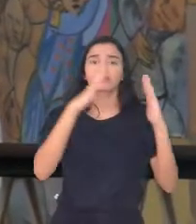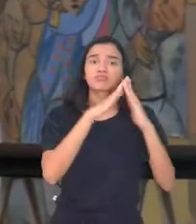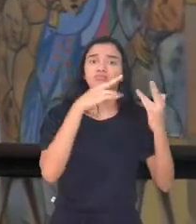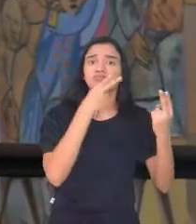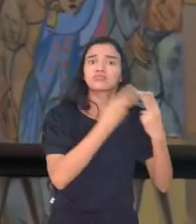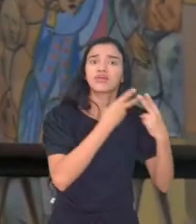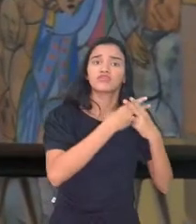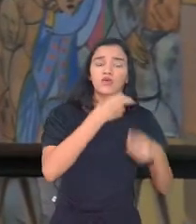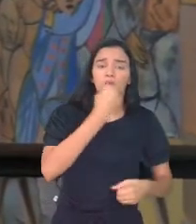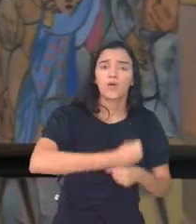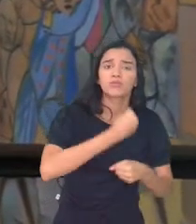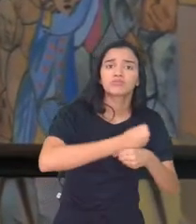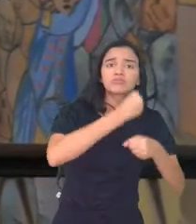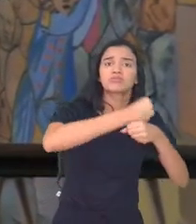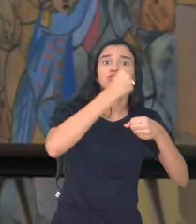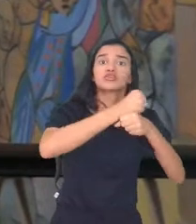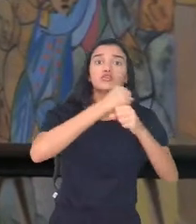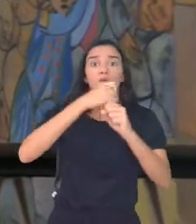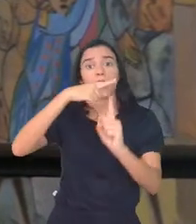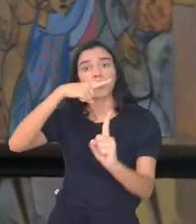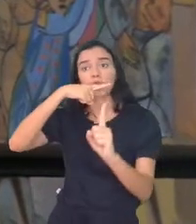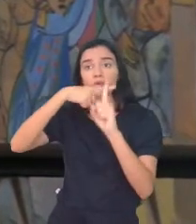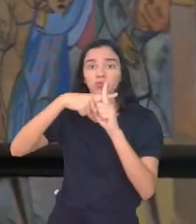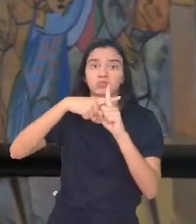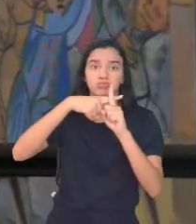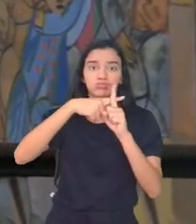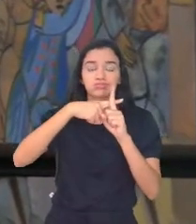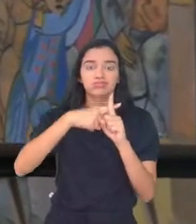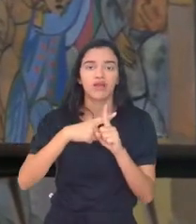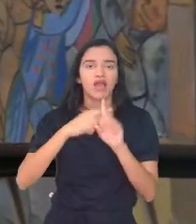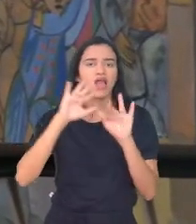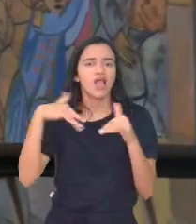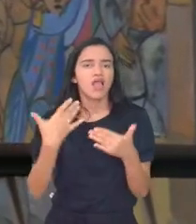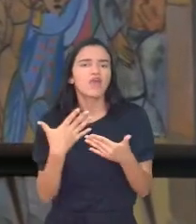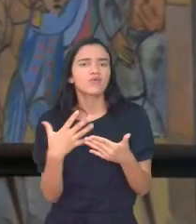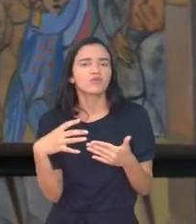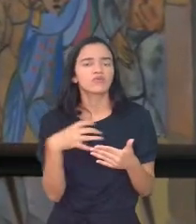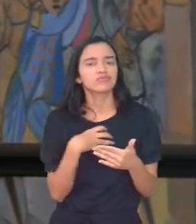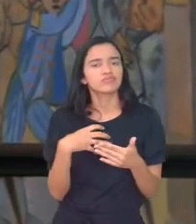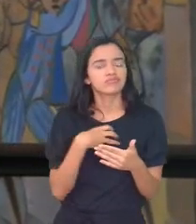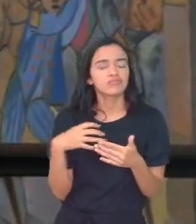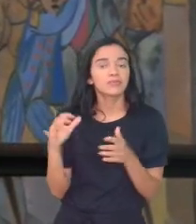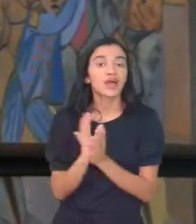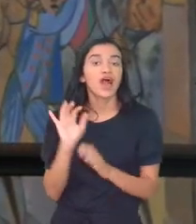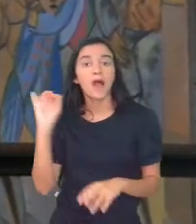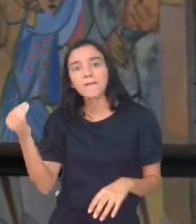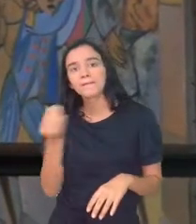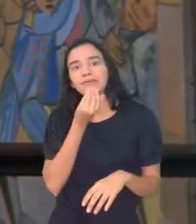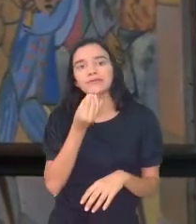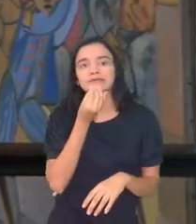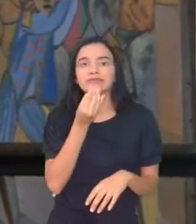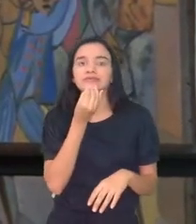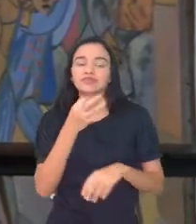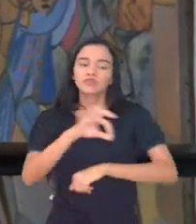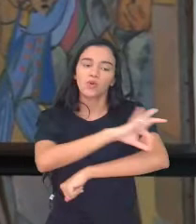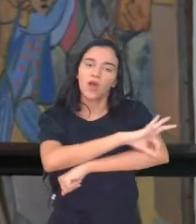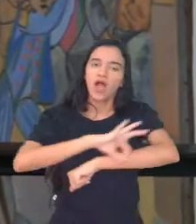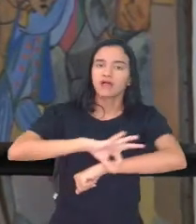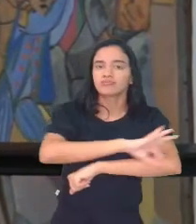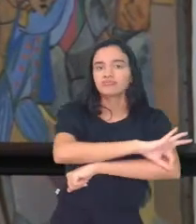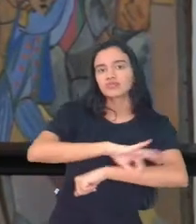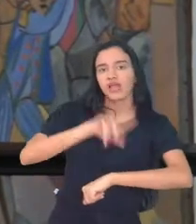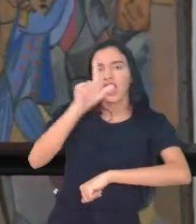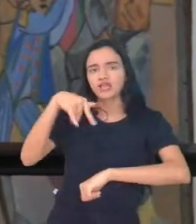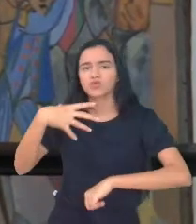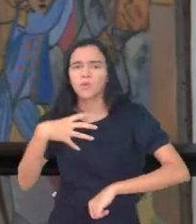foi construída em forma de cruz, em um estilo clássico, se aproveitando de uma arquitetura, de